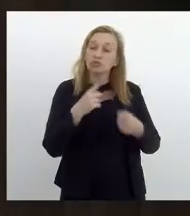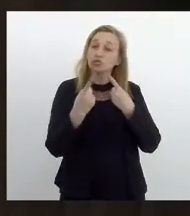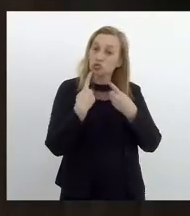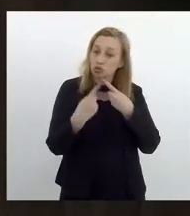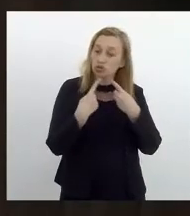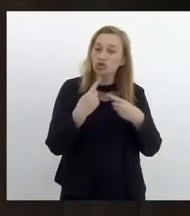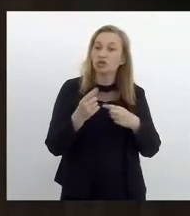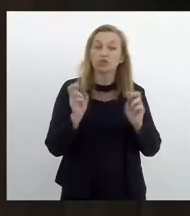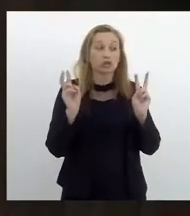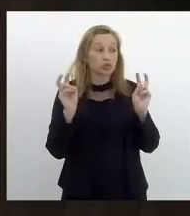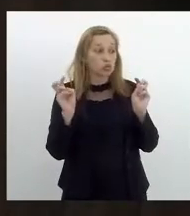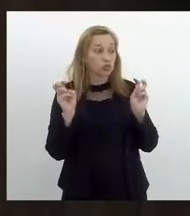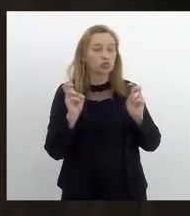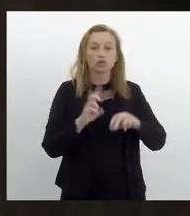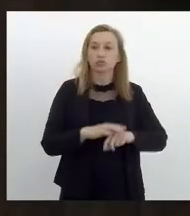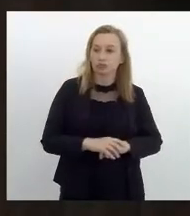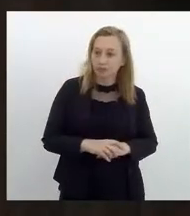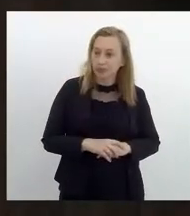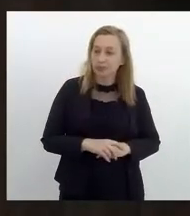né, situações